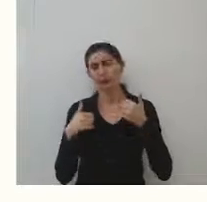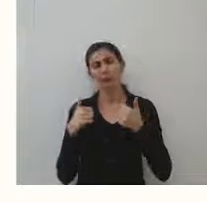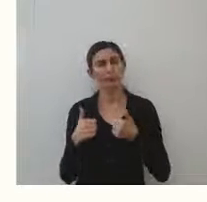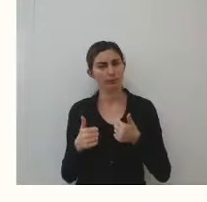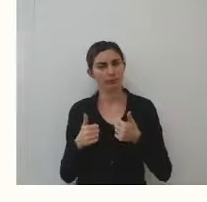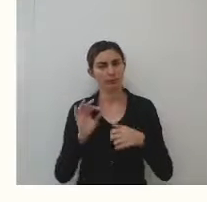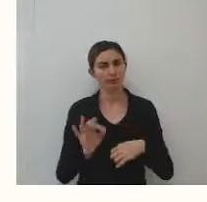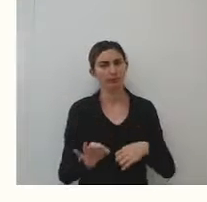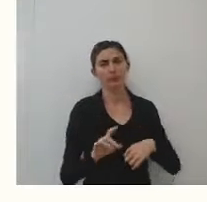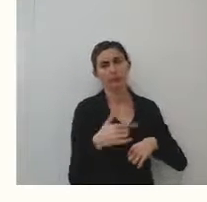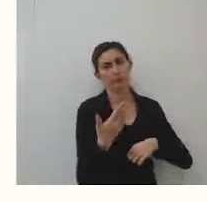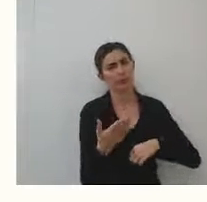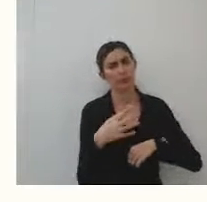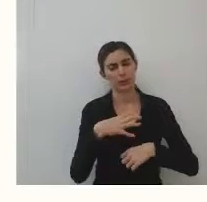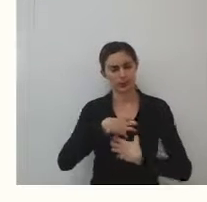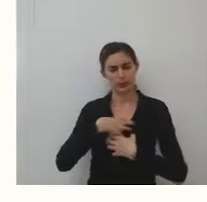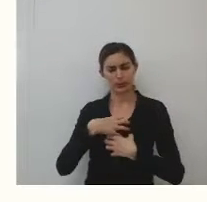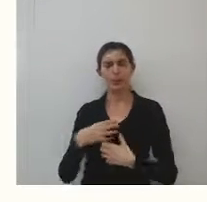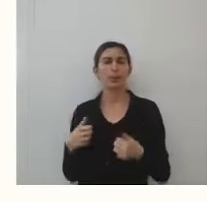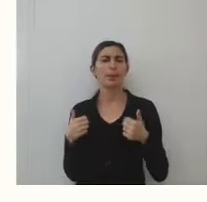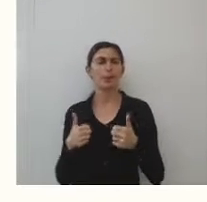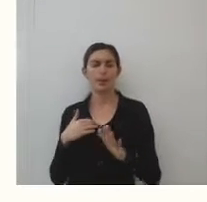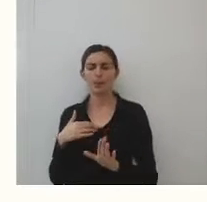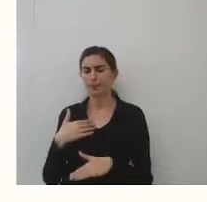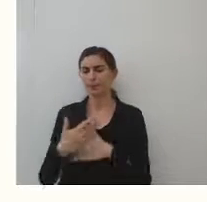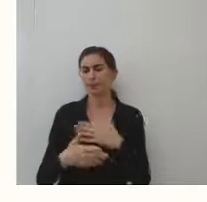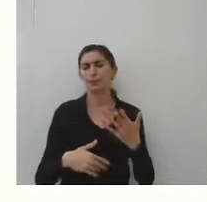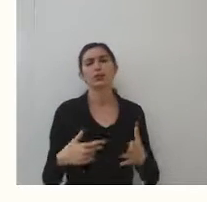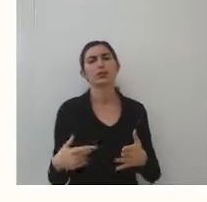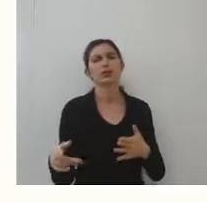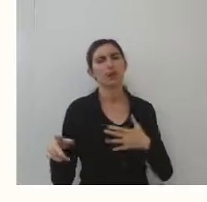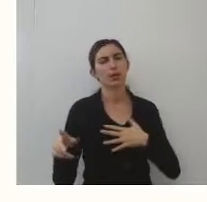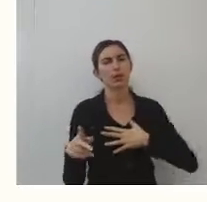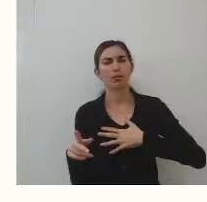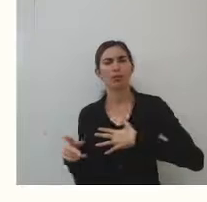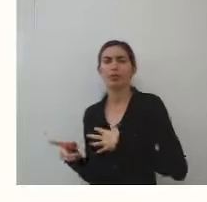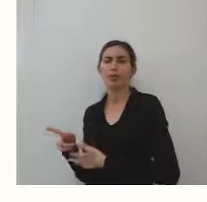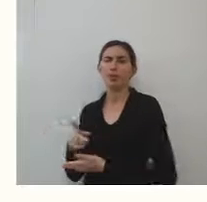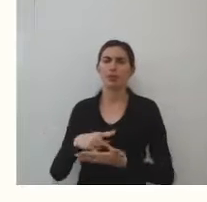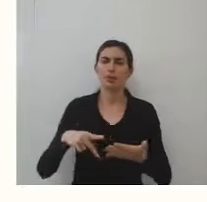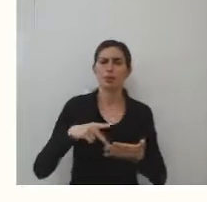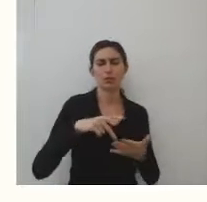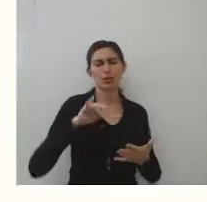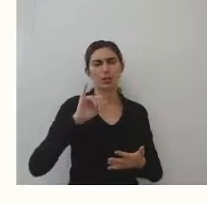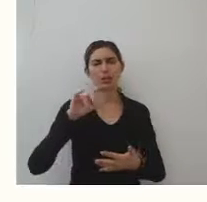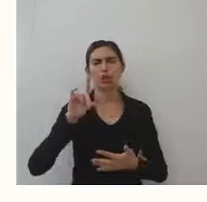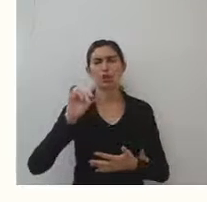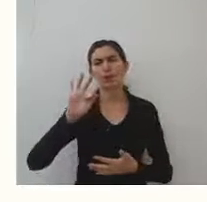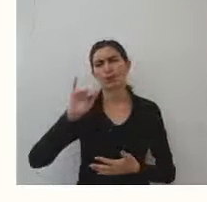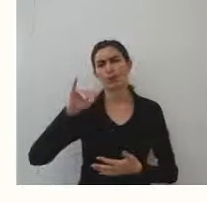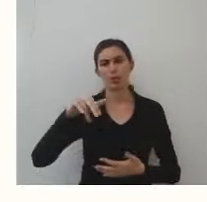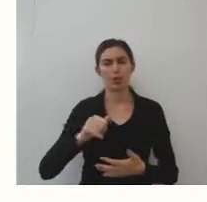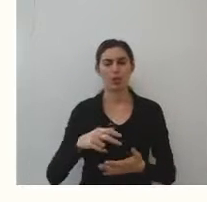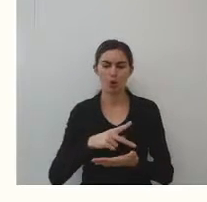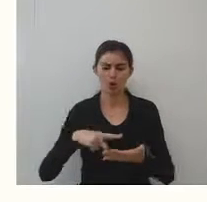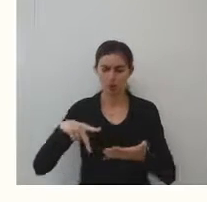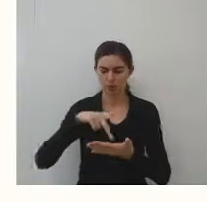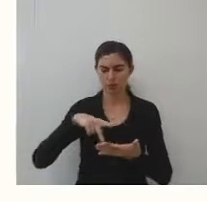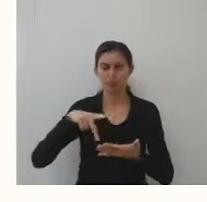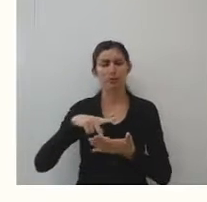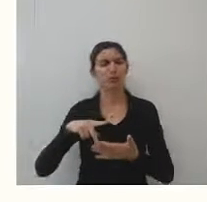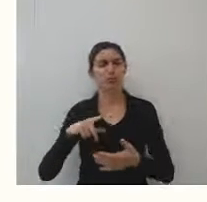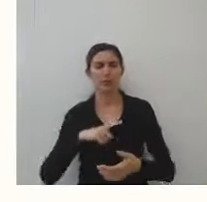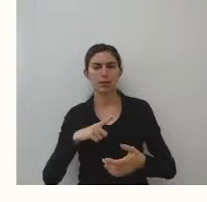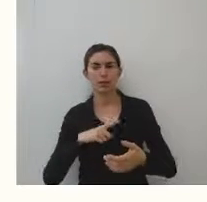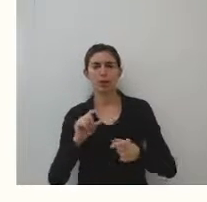tá certo? Então você se sente bem, à medida que você dança, você vai liberar endorfinas. Então, uma hora de dança, você tem a